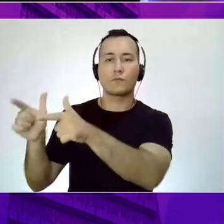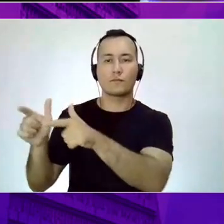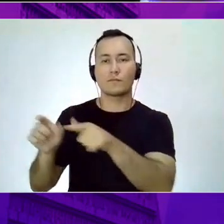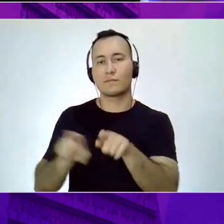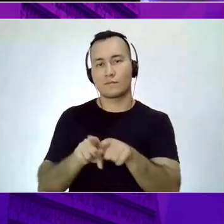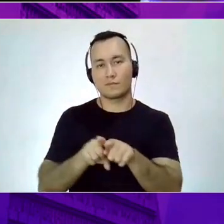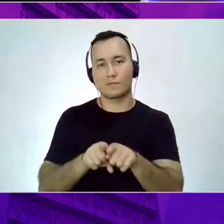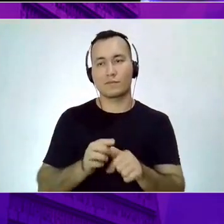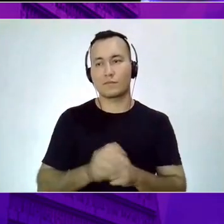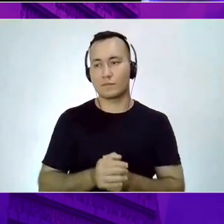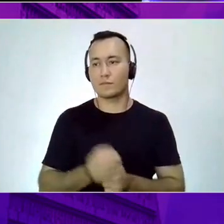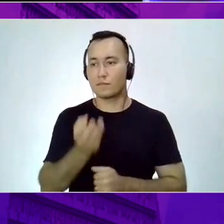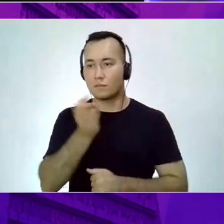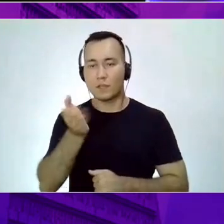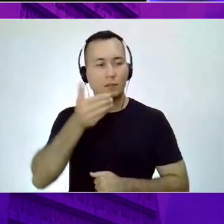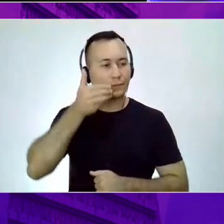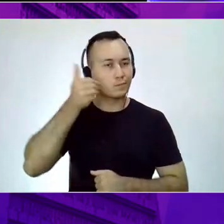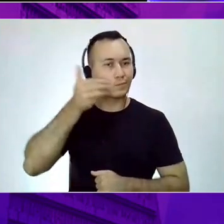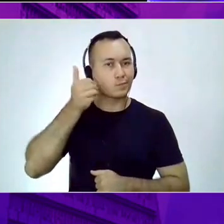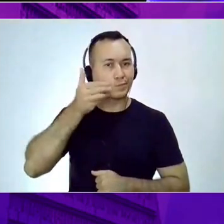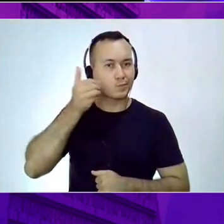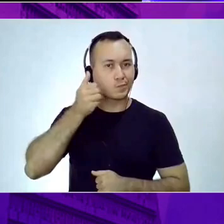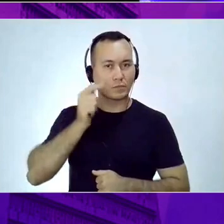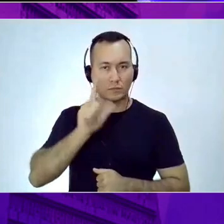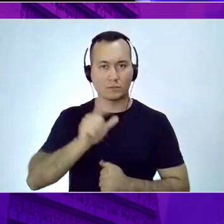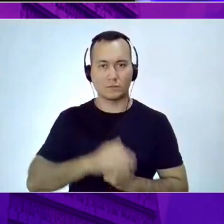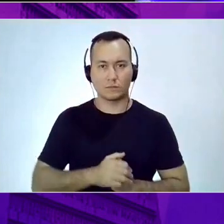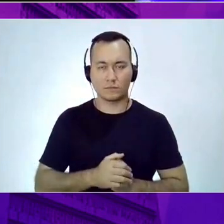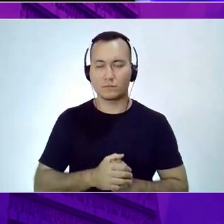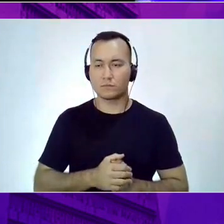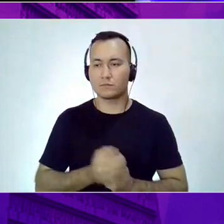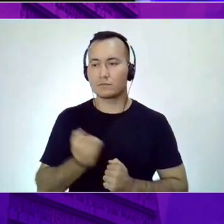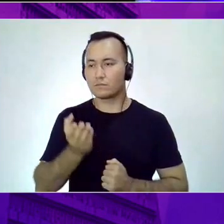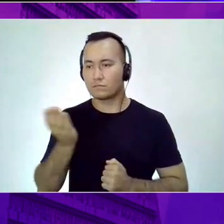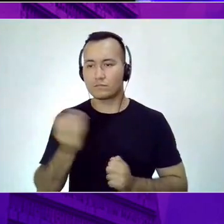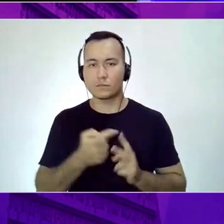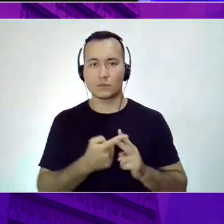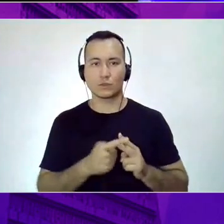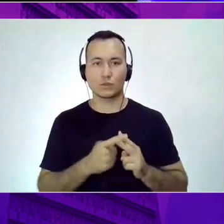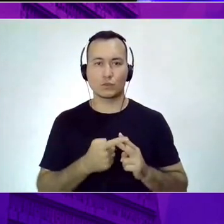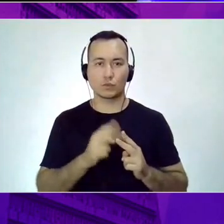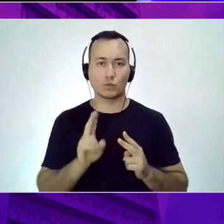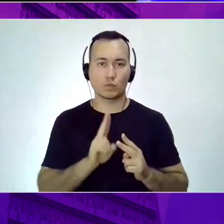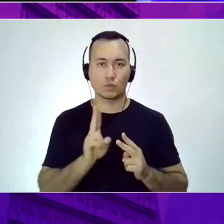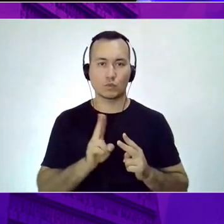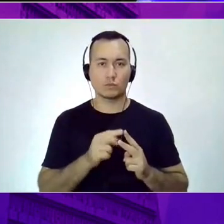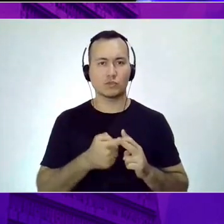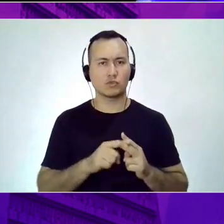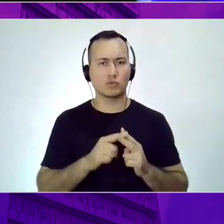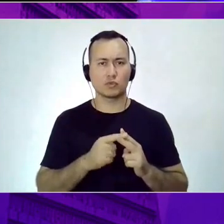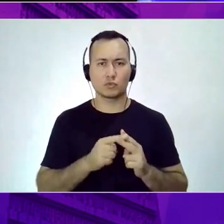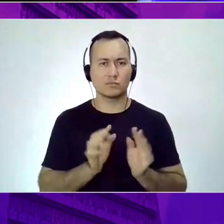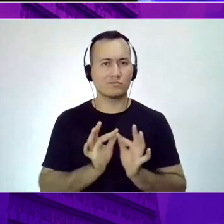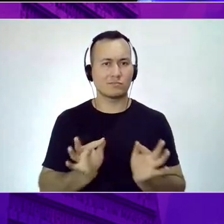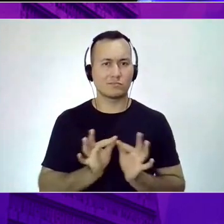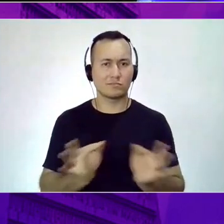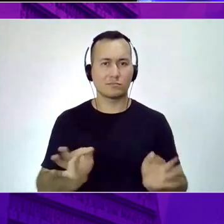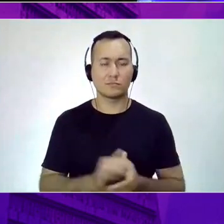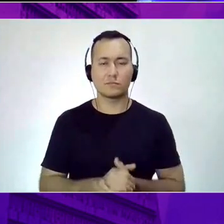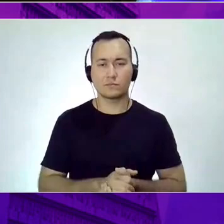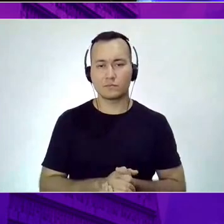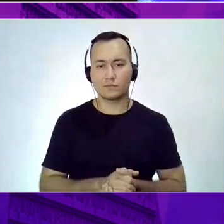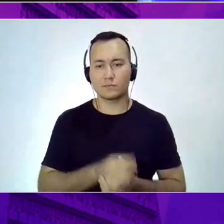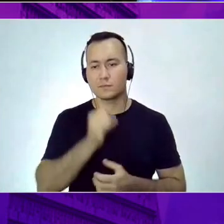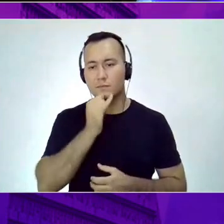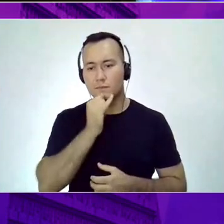eles conseguem compartilhar isso com ferramentas até um pouco mais nativas. Né? Então, existe um conceito, por exemplo, de data